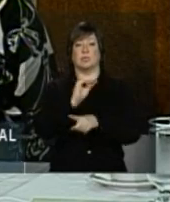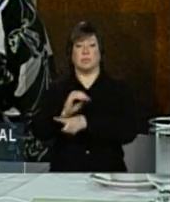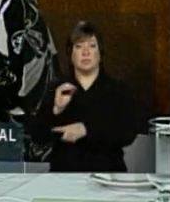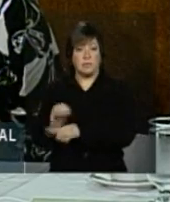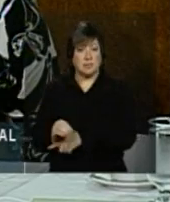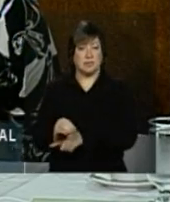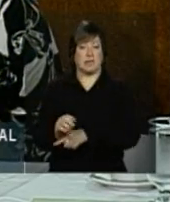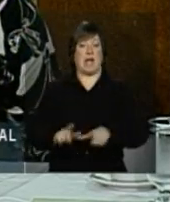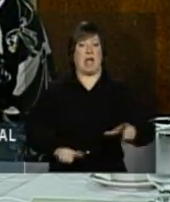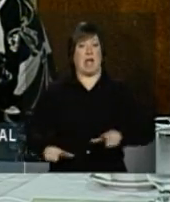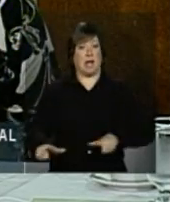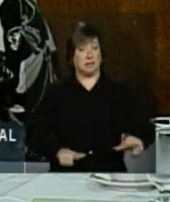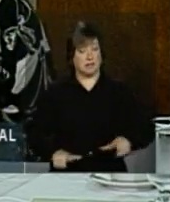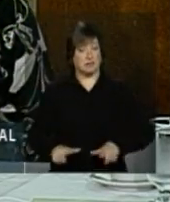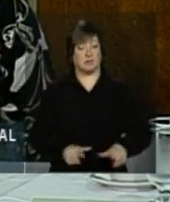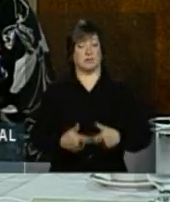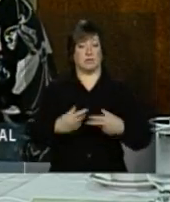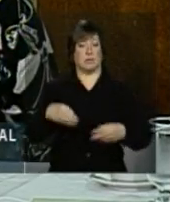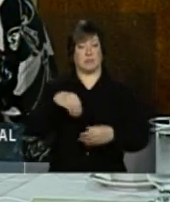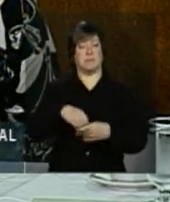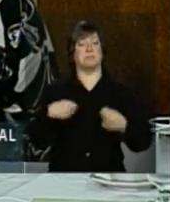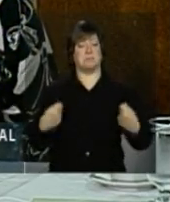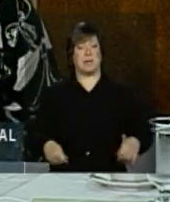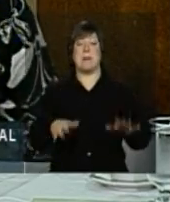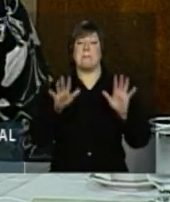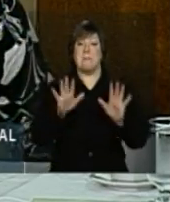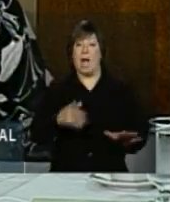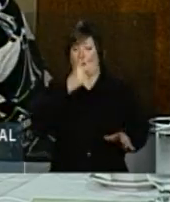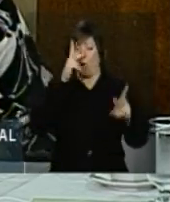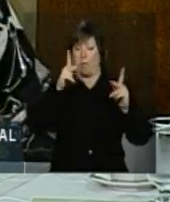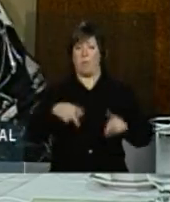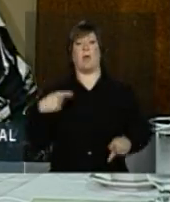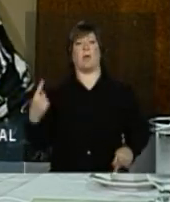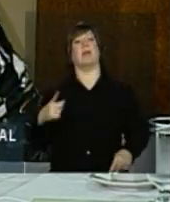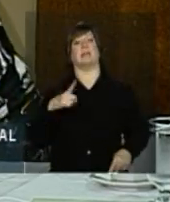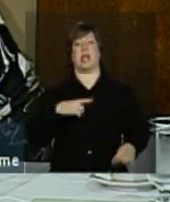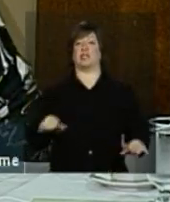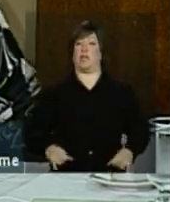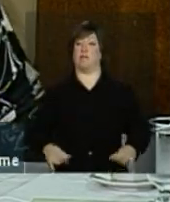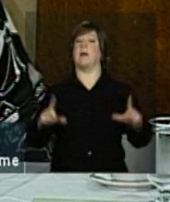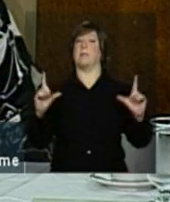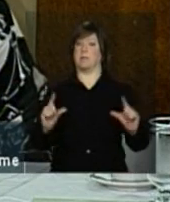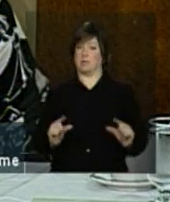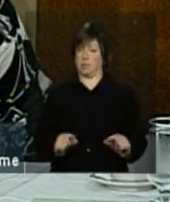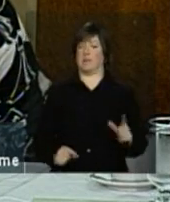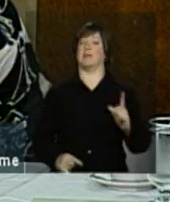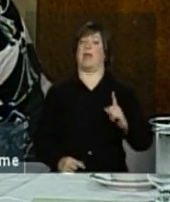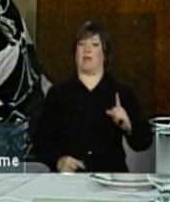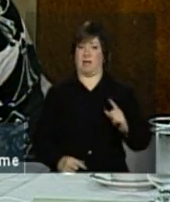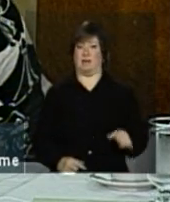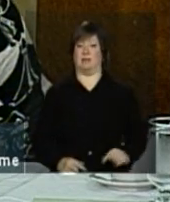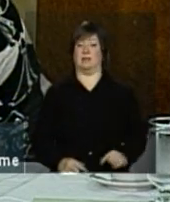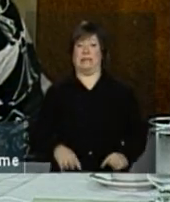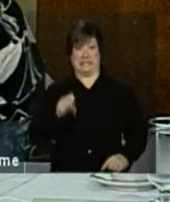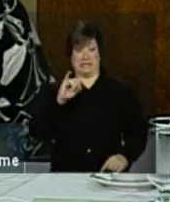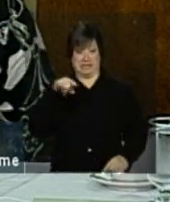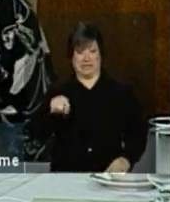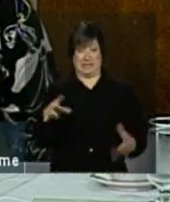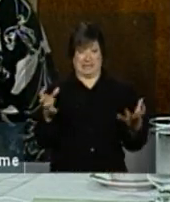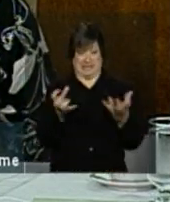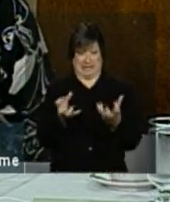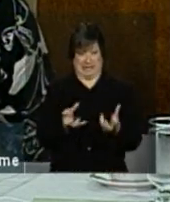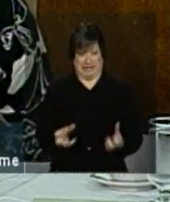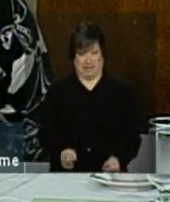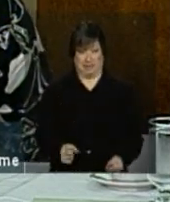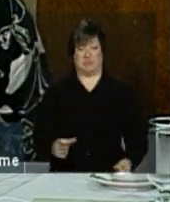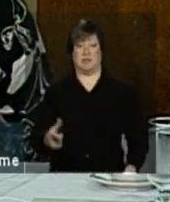ação também estruturante com relação a isso tem mas a população tá passando menos fome do que passou se essa seca tivesse acontecendo como